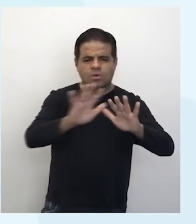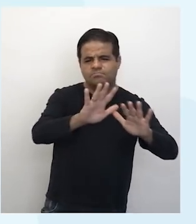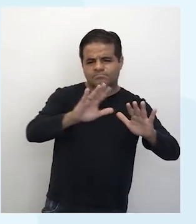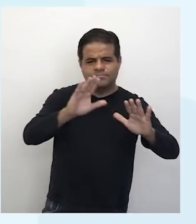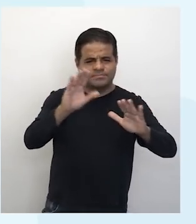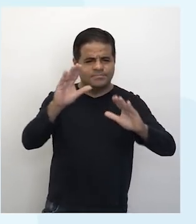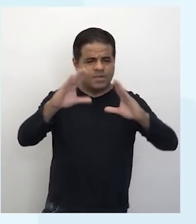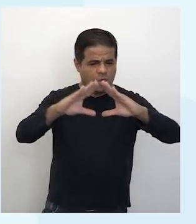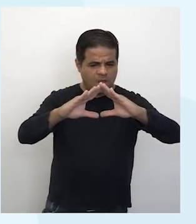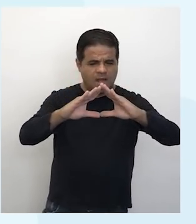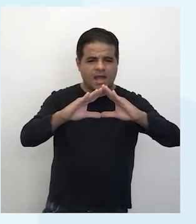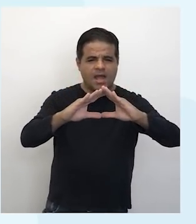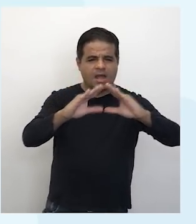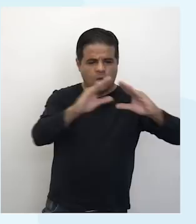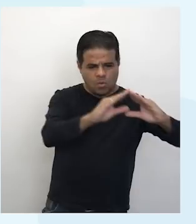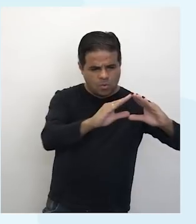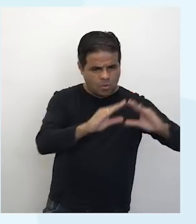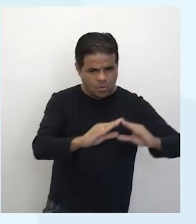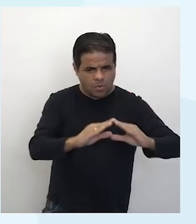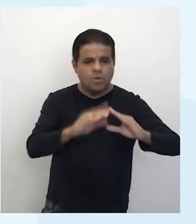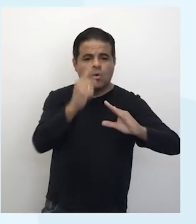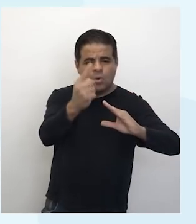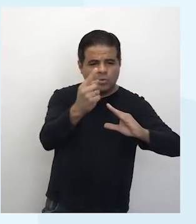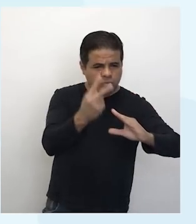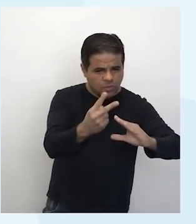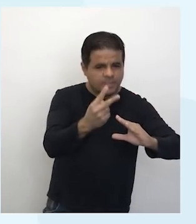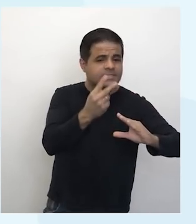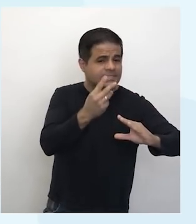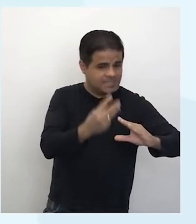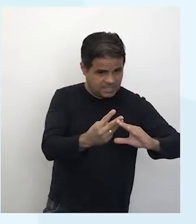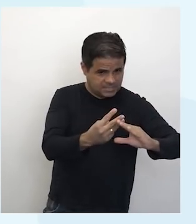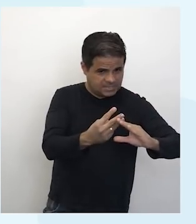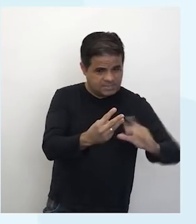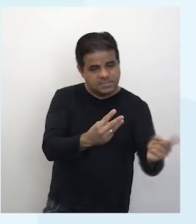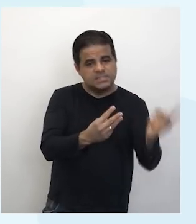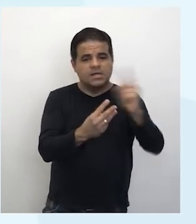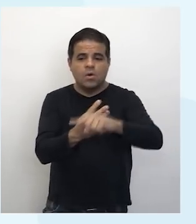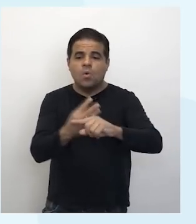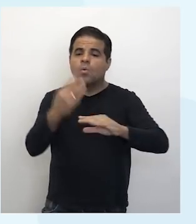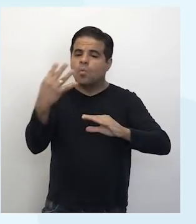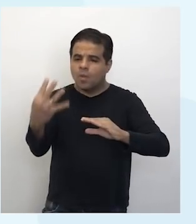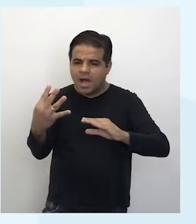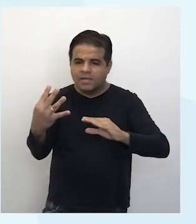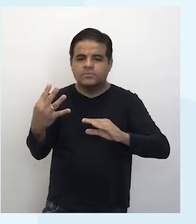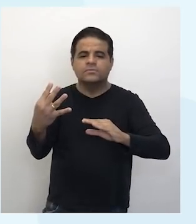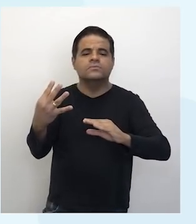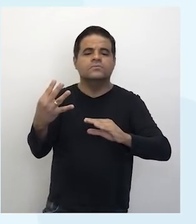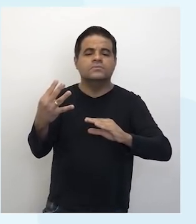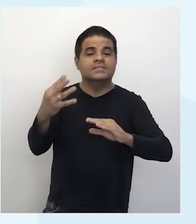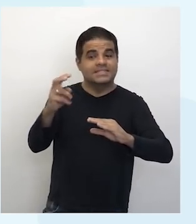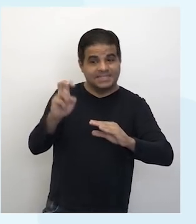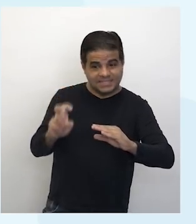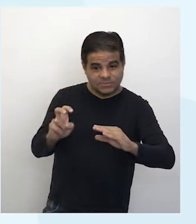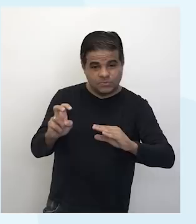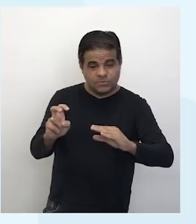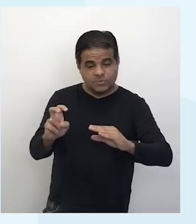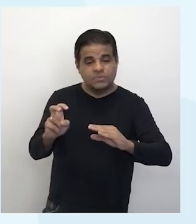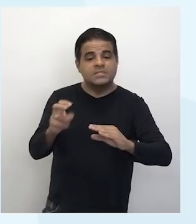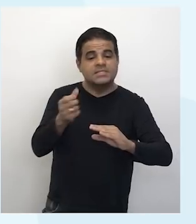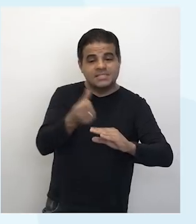ladinho desse. Veja, ó, 1, 2, 3, 4, 5,